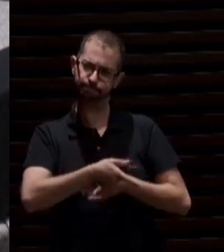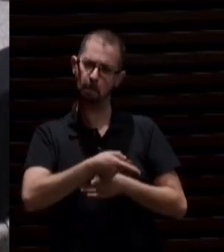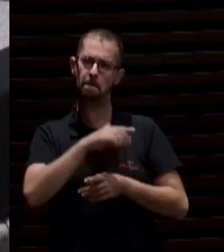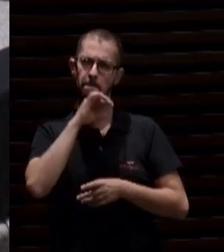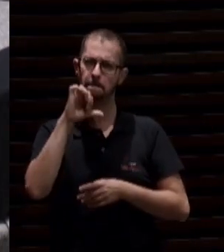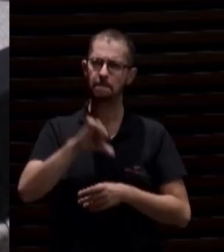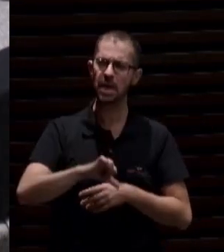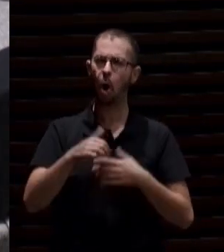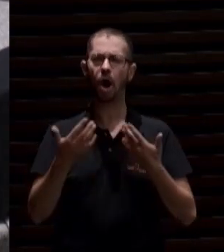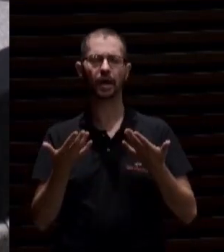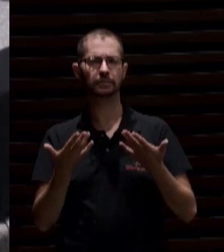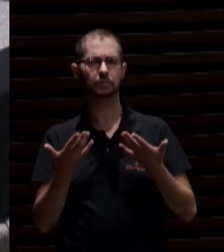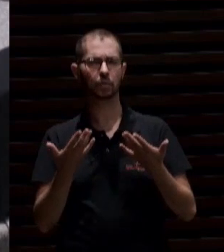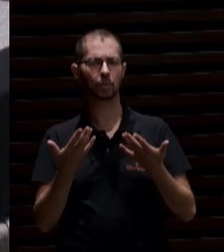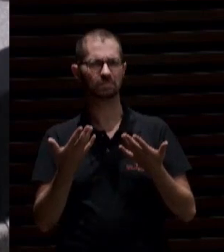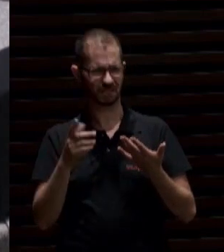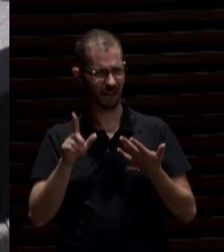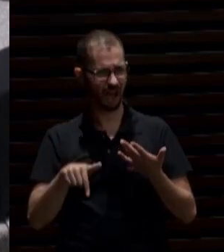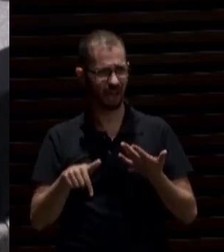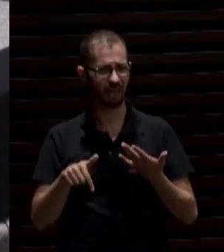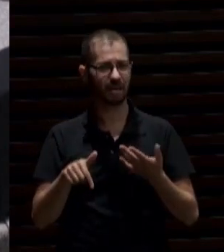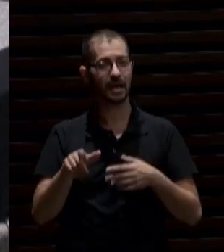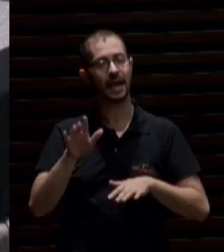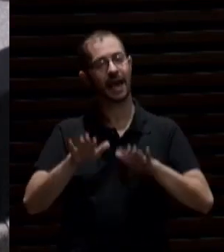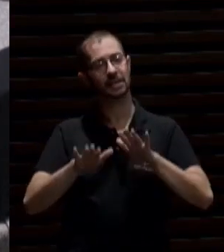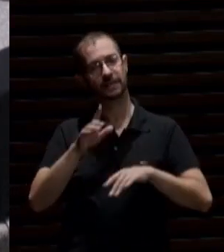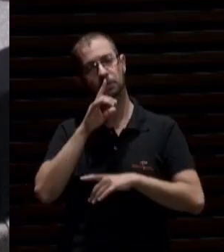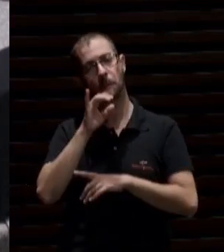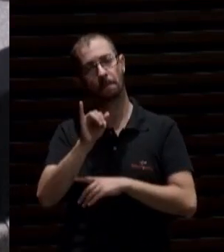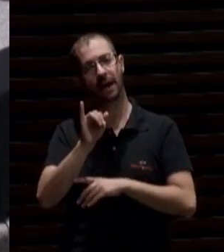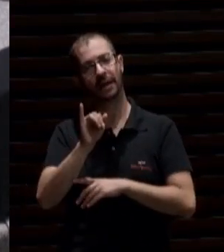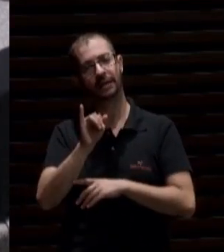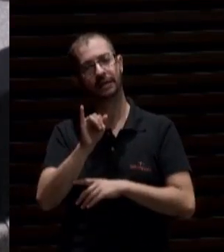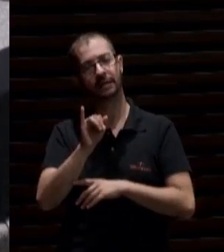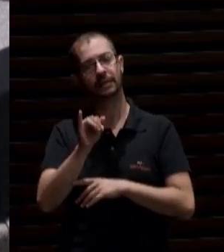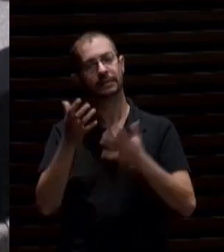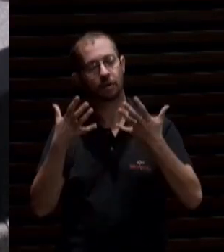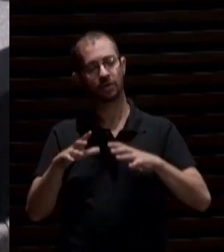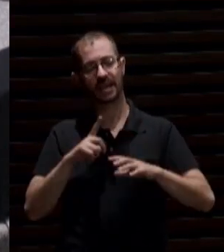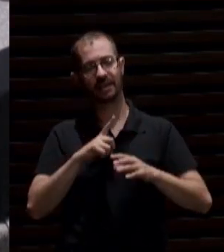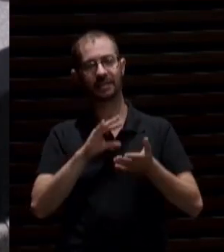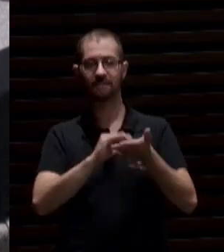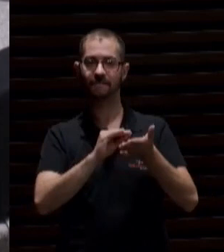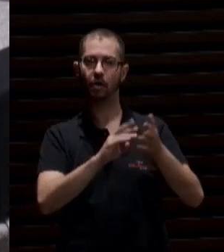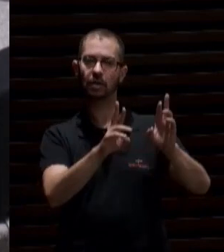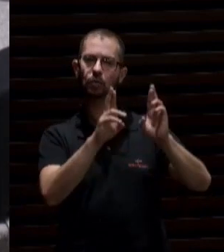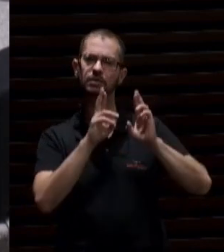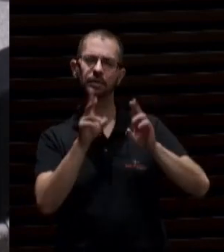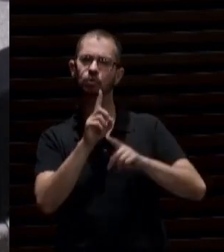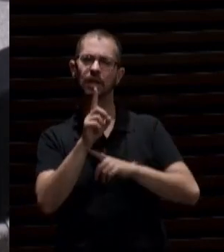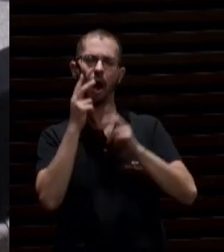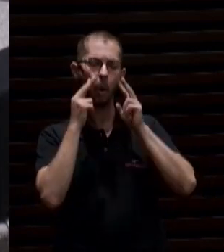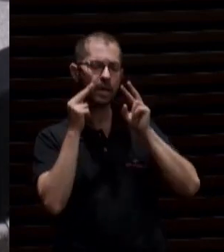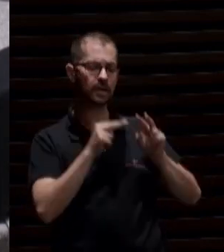Não. Muitas das vezes é porque o pai ele só não quer ser desrespeitado. Ele não está olhando no fato